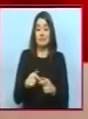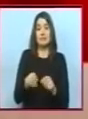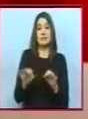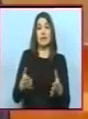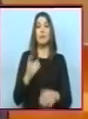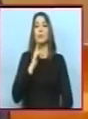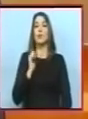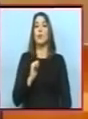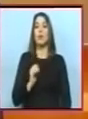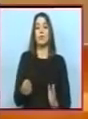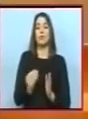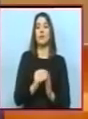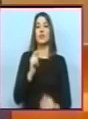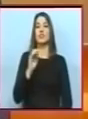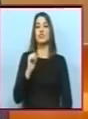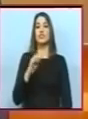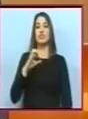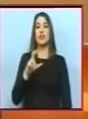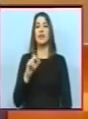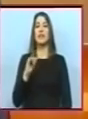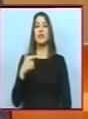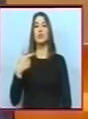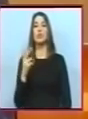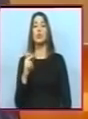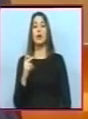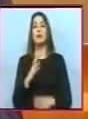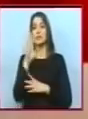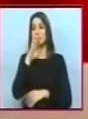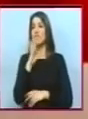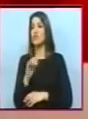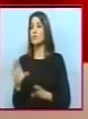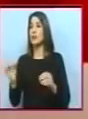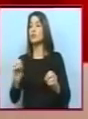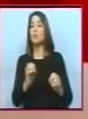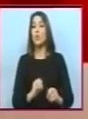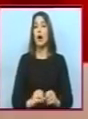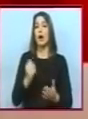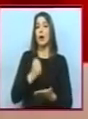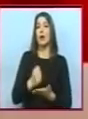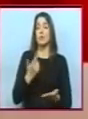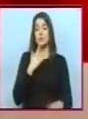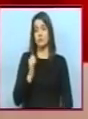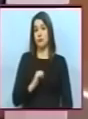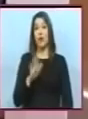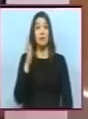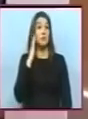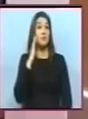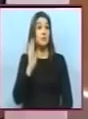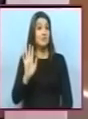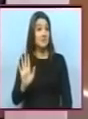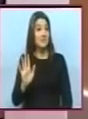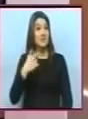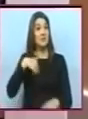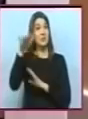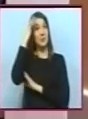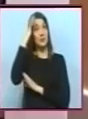escritura com um documento comprovativo de que não há mais filhos. Sim. Não é possível. E, portanto, por enquanto. Não se pode aqui articular, estou aqui a imaginar